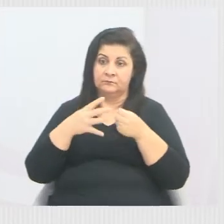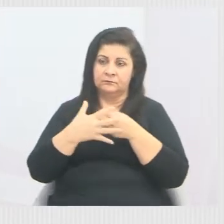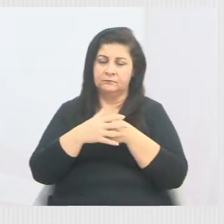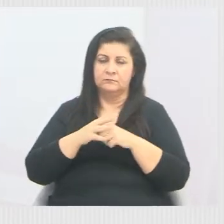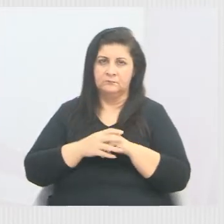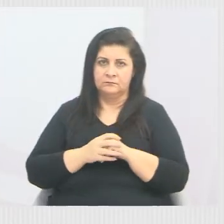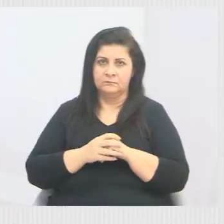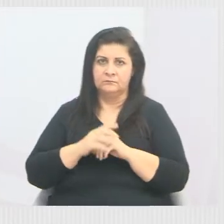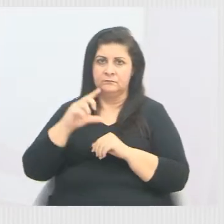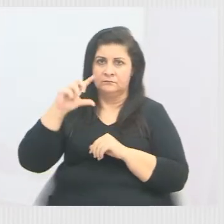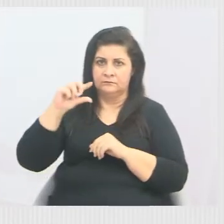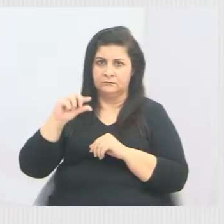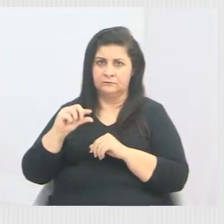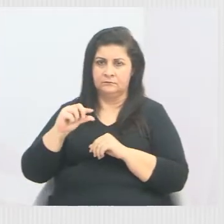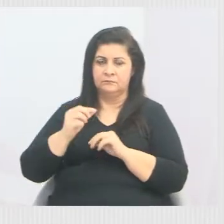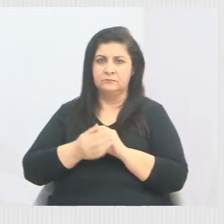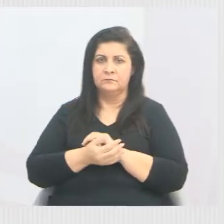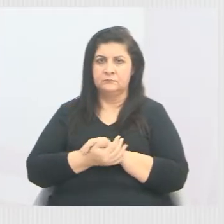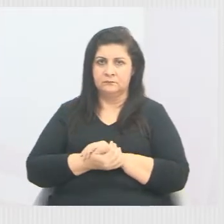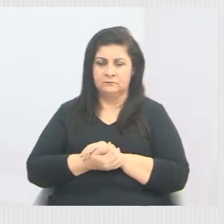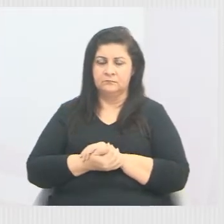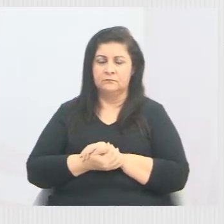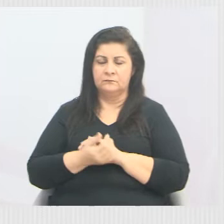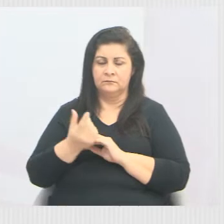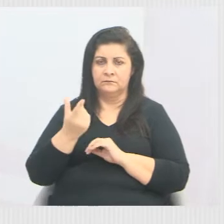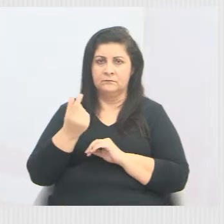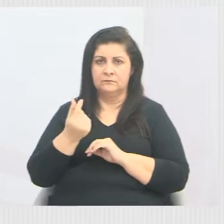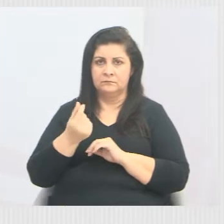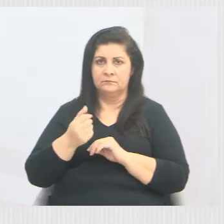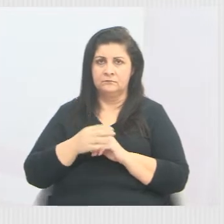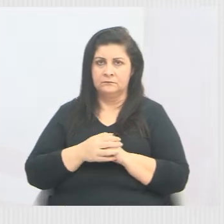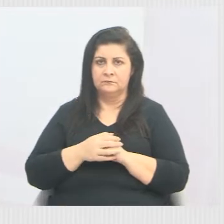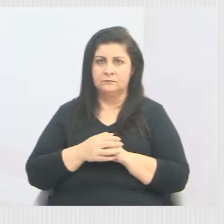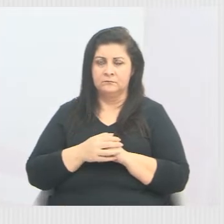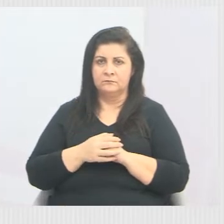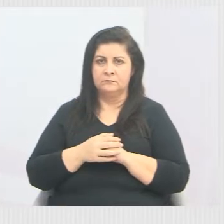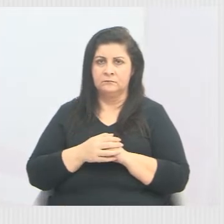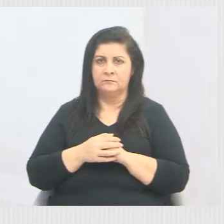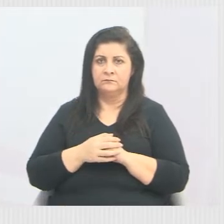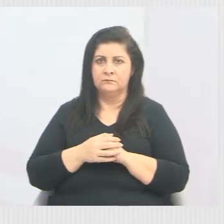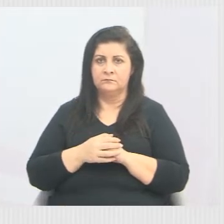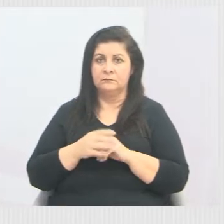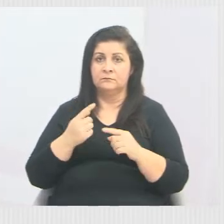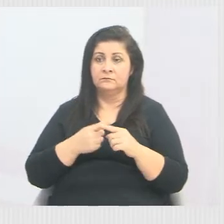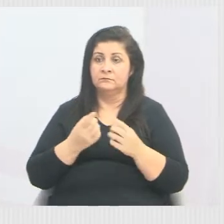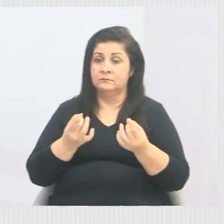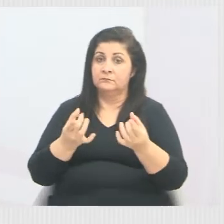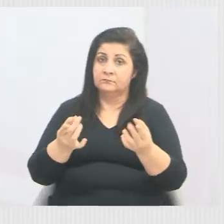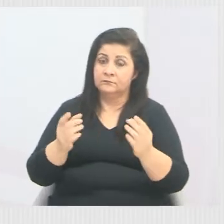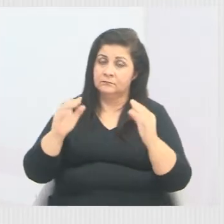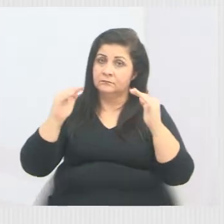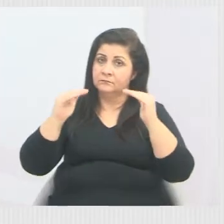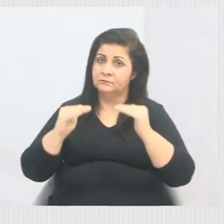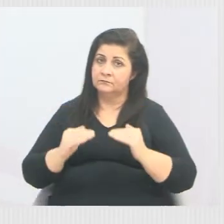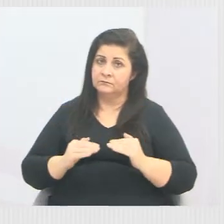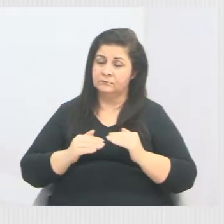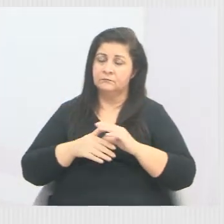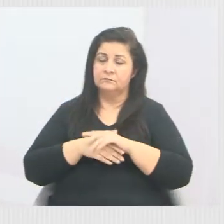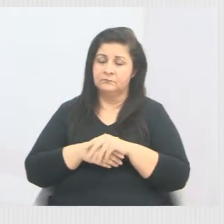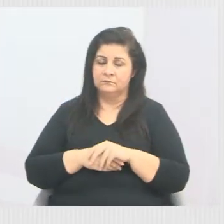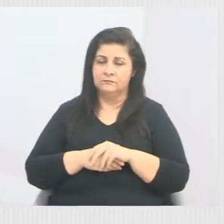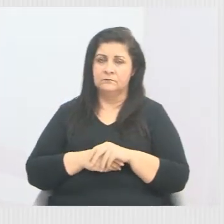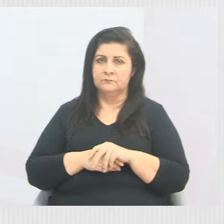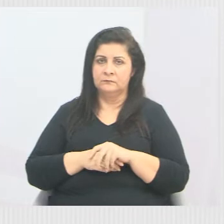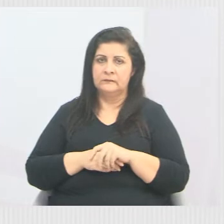com isso, acaba reduzindo um pouco esse recurso que é o imposto sobre circulação de mercadorias, né? Então, acaba tendo uma redução um pouco